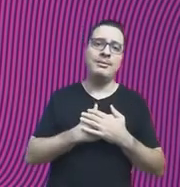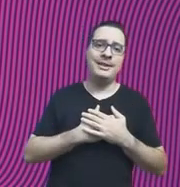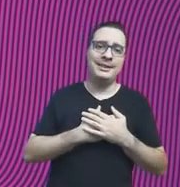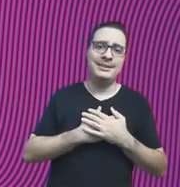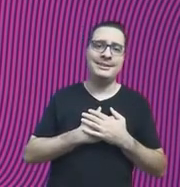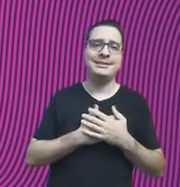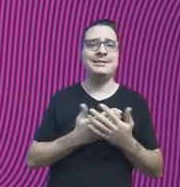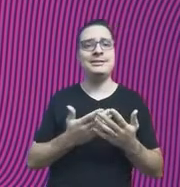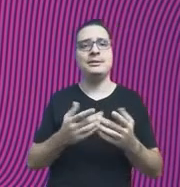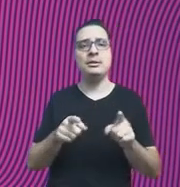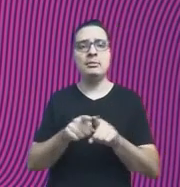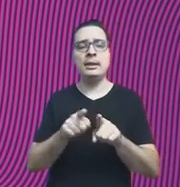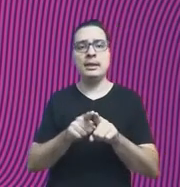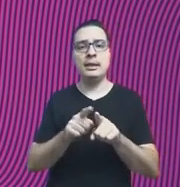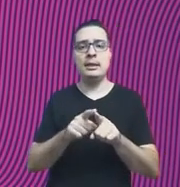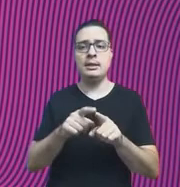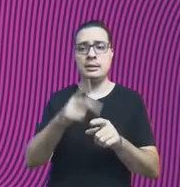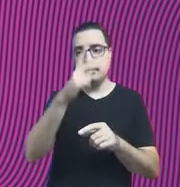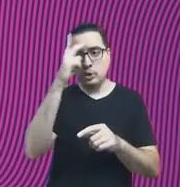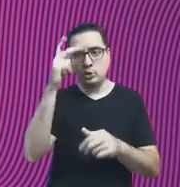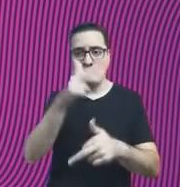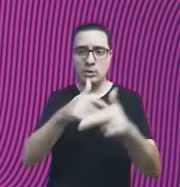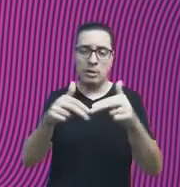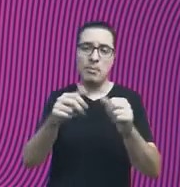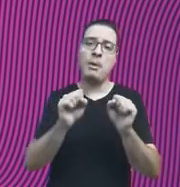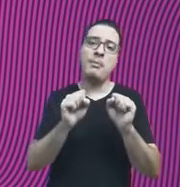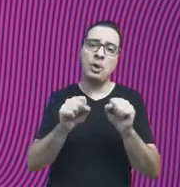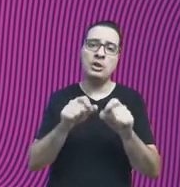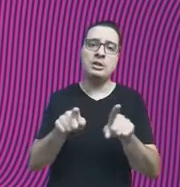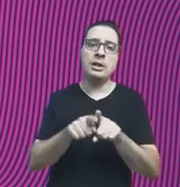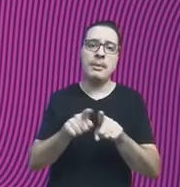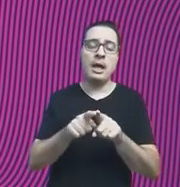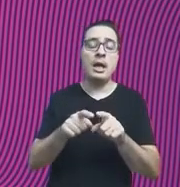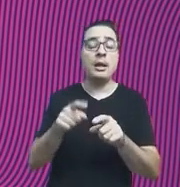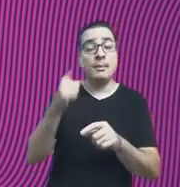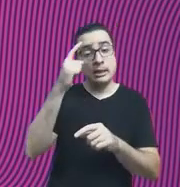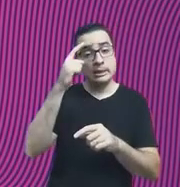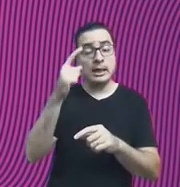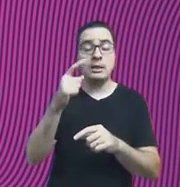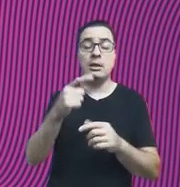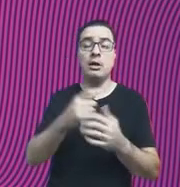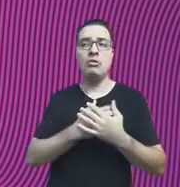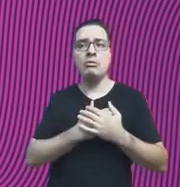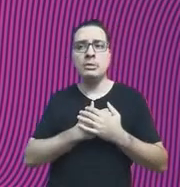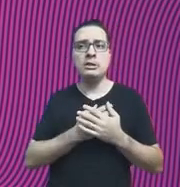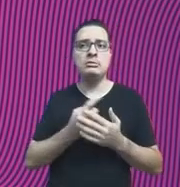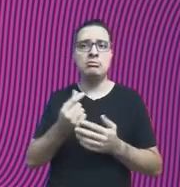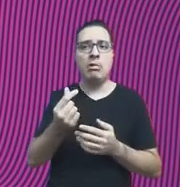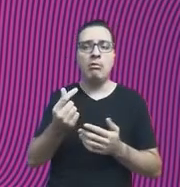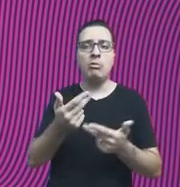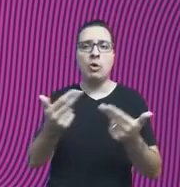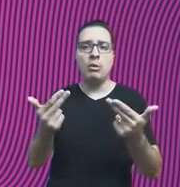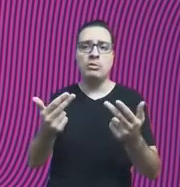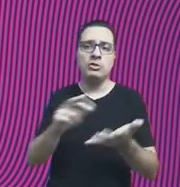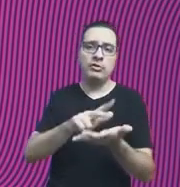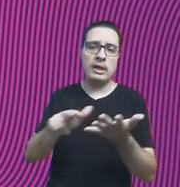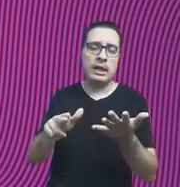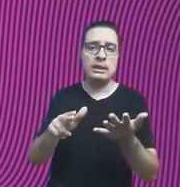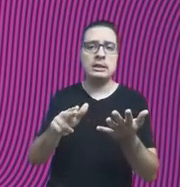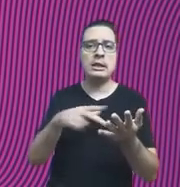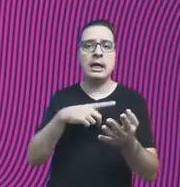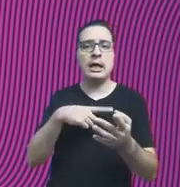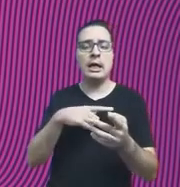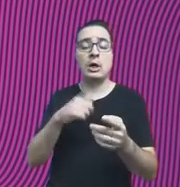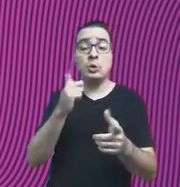gesto entre humanos, mas ela pode ter uma dimensão econômica, ela pode nos trazer alguma coisa nessa linha da sustentabilidade.